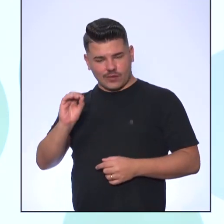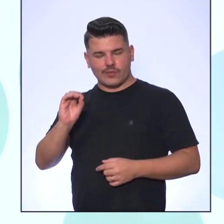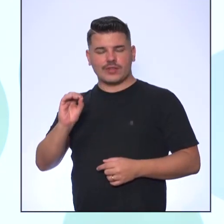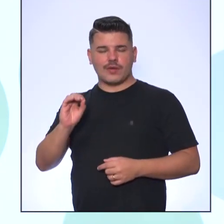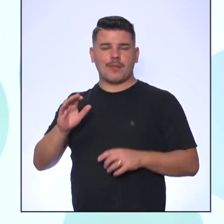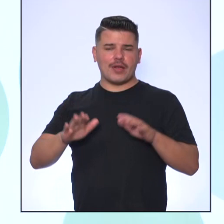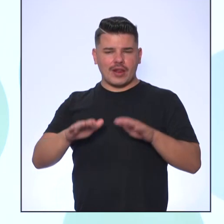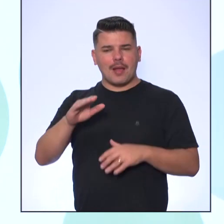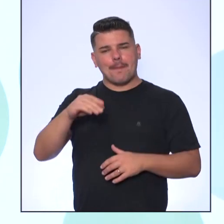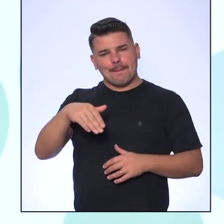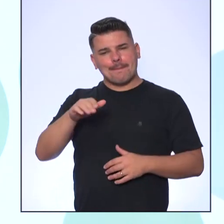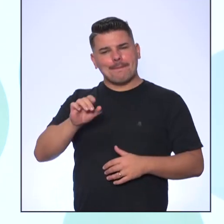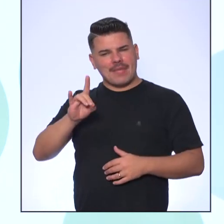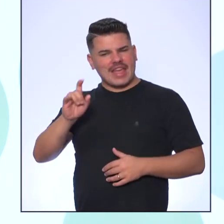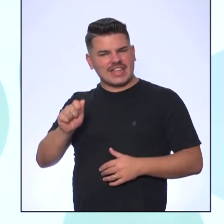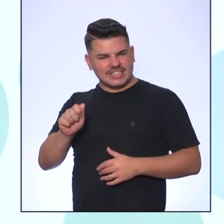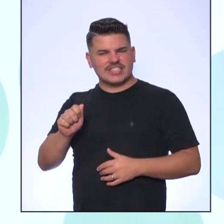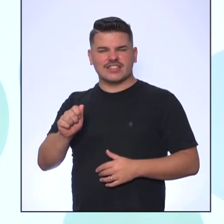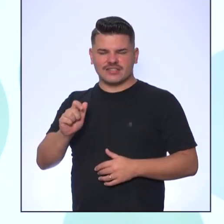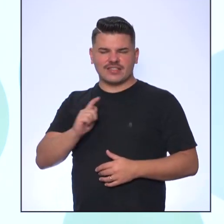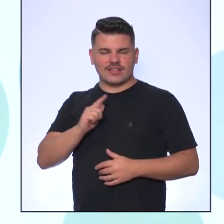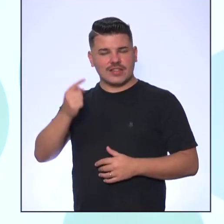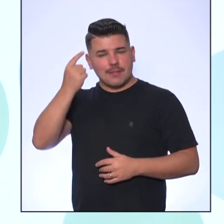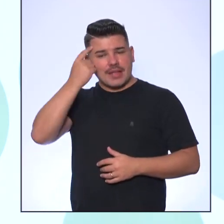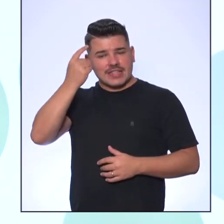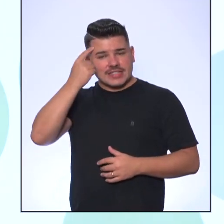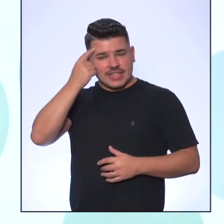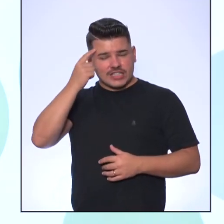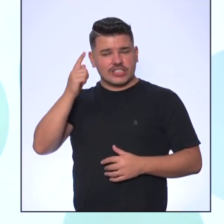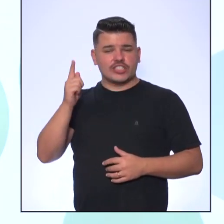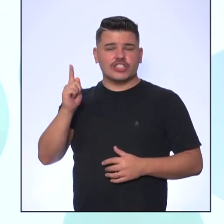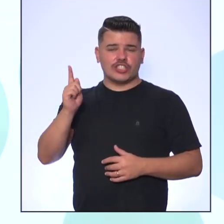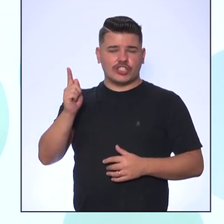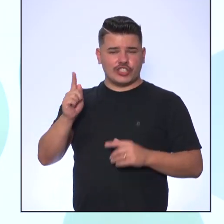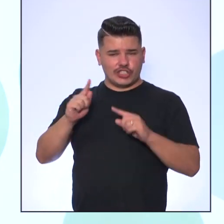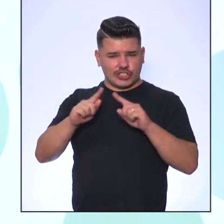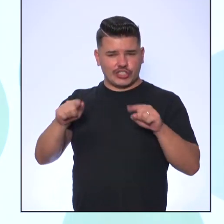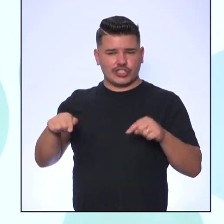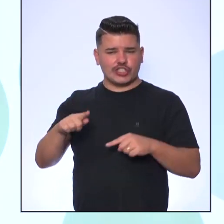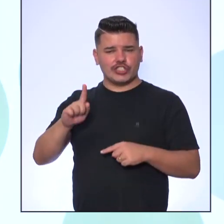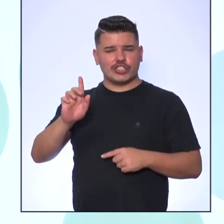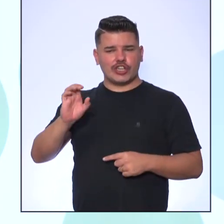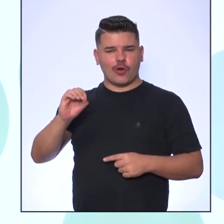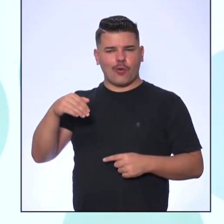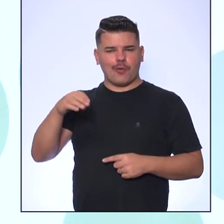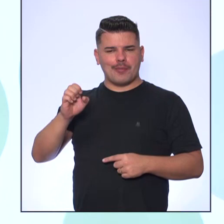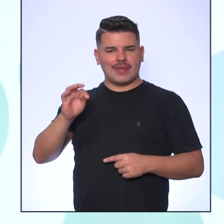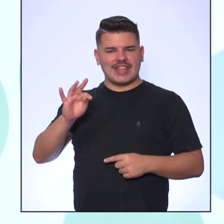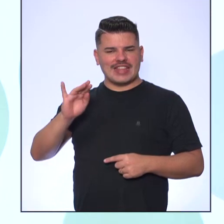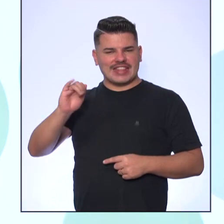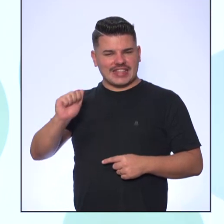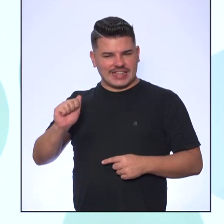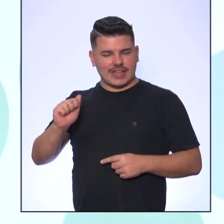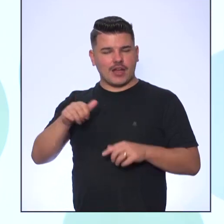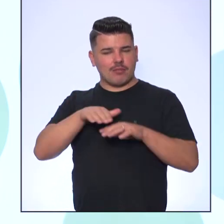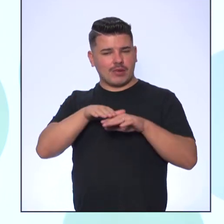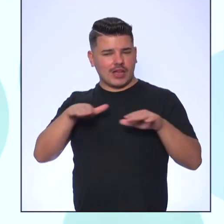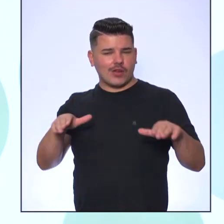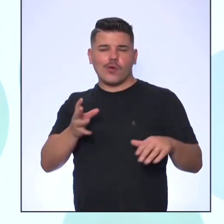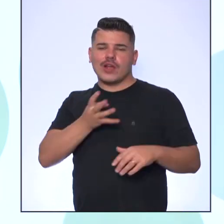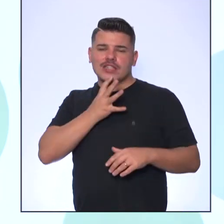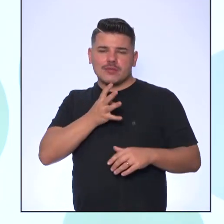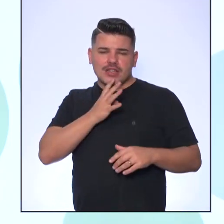geralmente aparecem, né? Quando você pensa um pouquinho em geometria espacial, geometria plana, né, conhecimentos geométricos, né? Quando você pensa